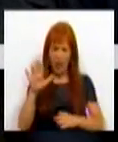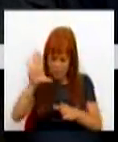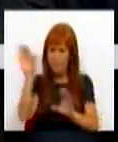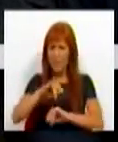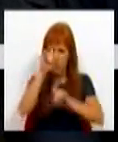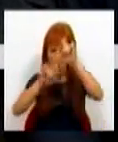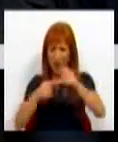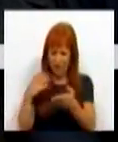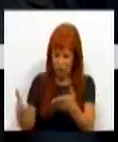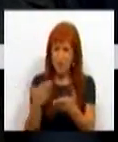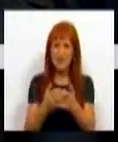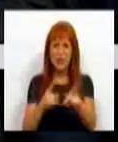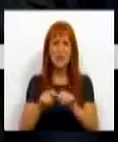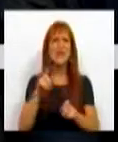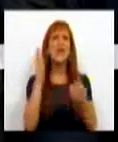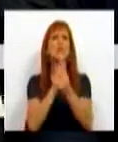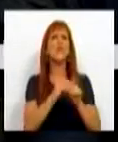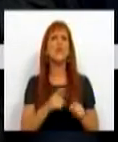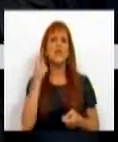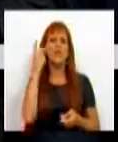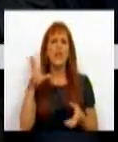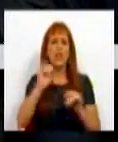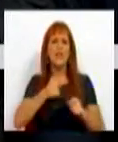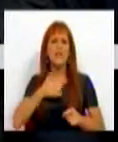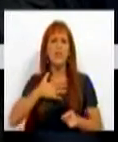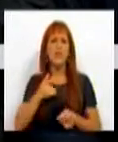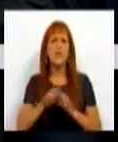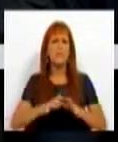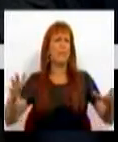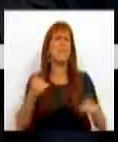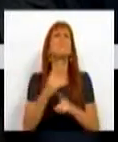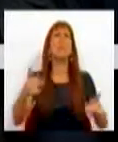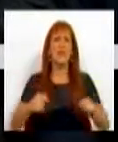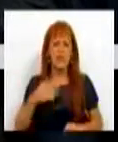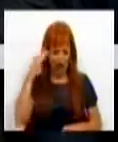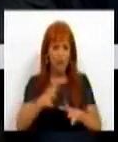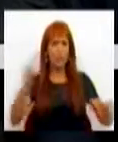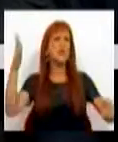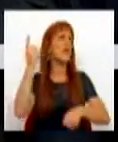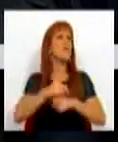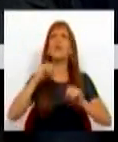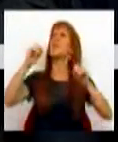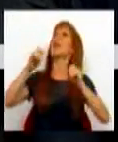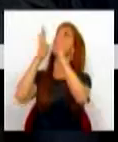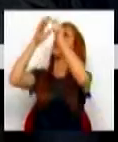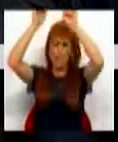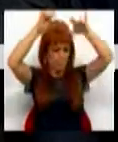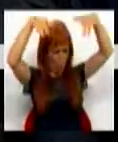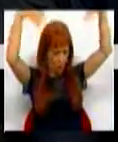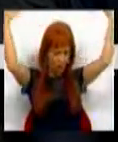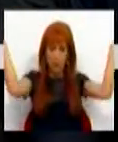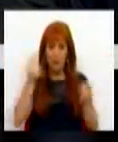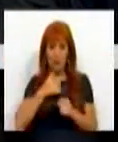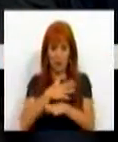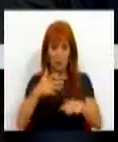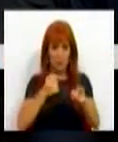apresentar mais um gráfico, que são os processos de revitalização das empresas. Porque é que eles cresceram tanto? Acha que eles cresceram tanto por obra e graça do Divino Espírito Santo? Não, cresceram